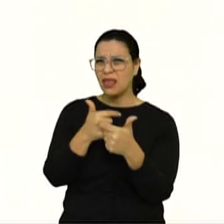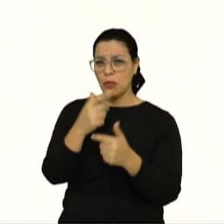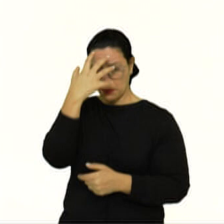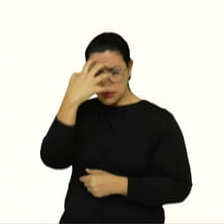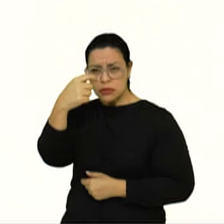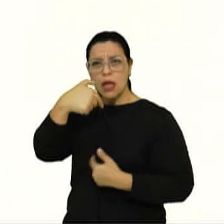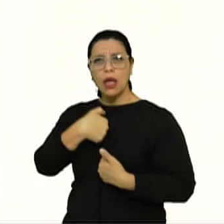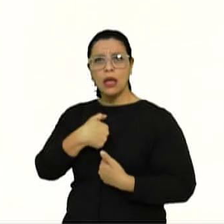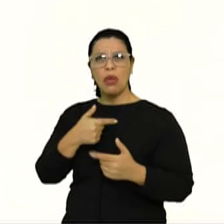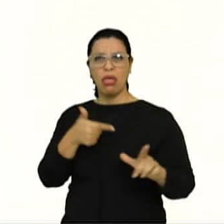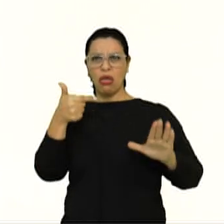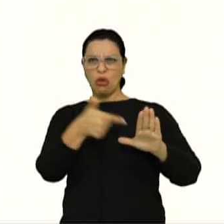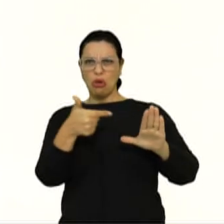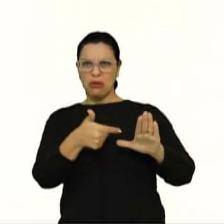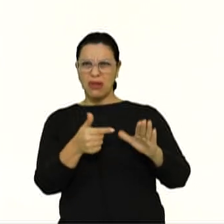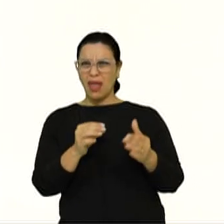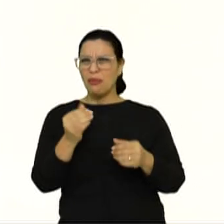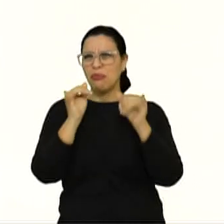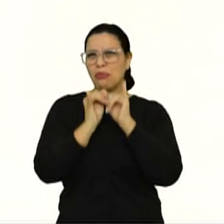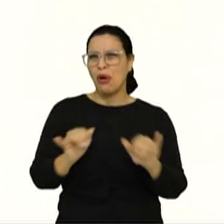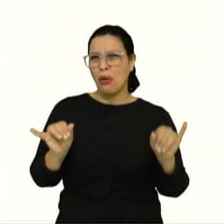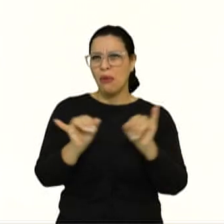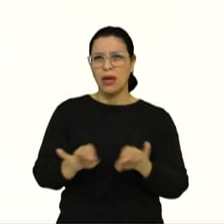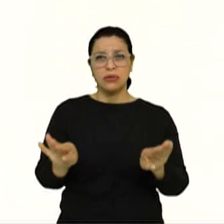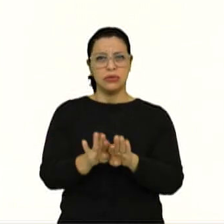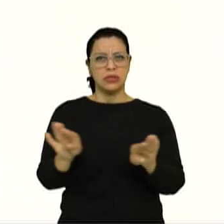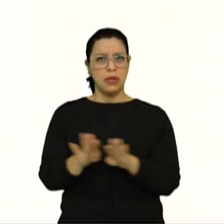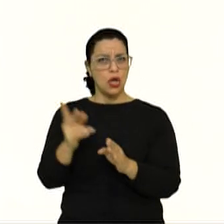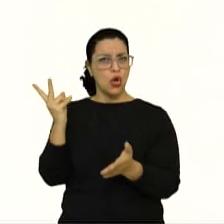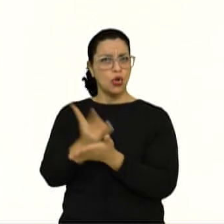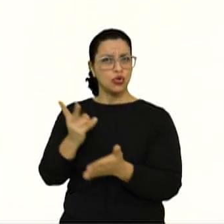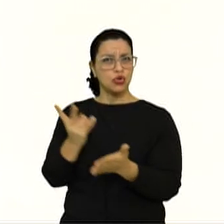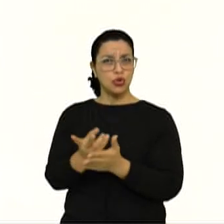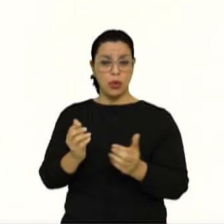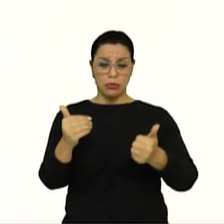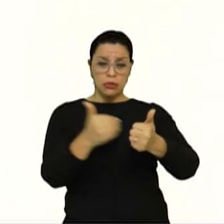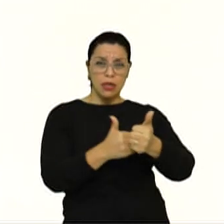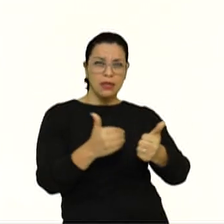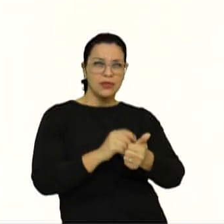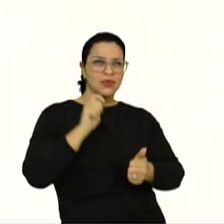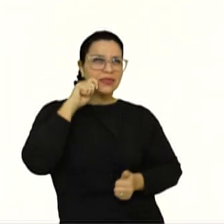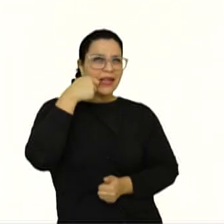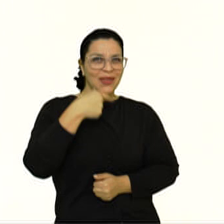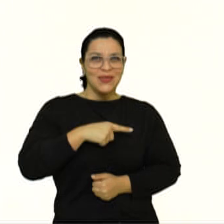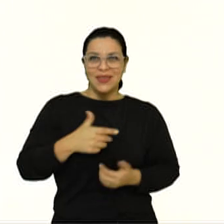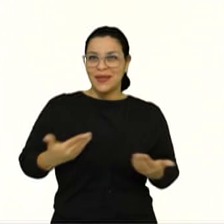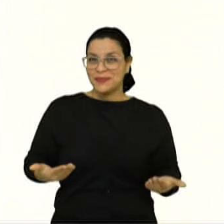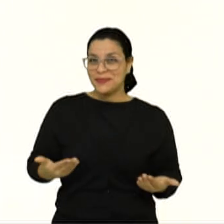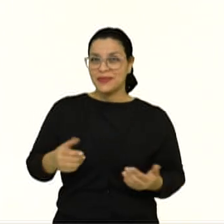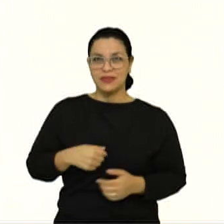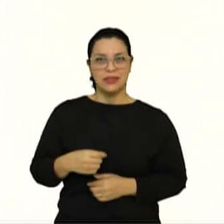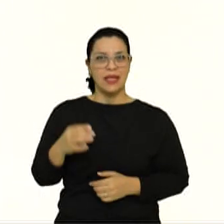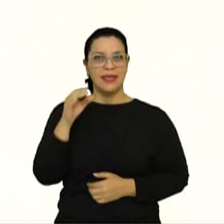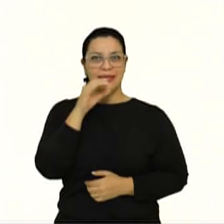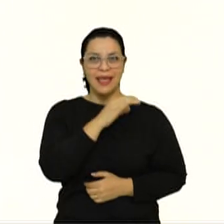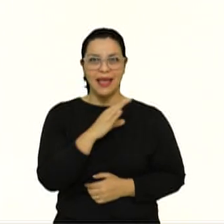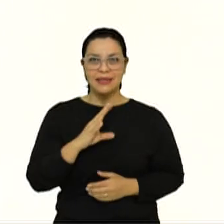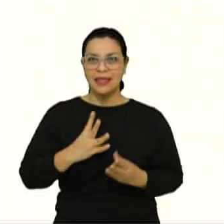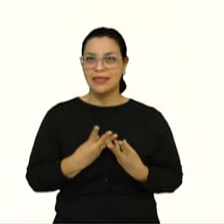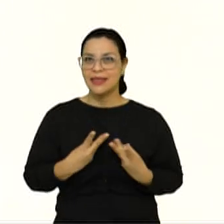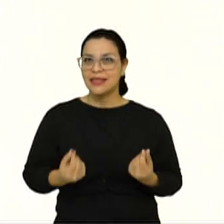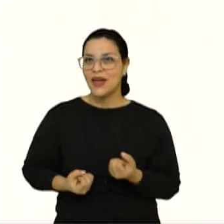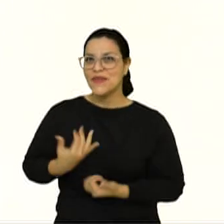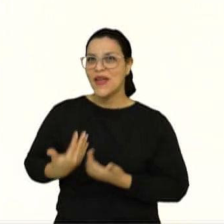sério. Ironia estéril? Vai nesse ínterim, meu inframistério. Uau! Esquentou,